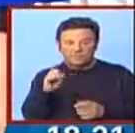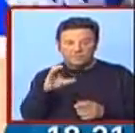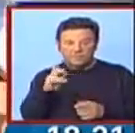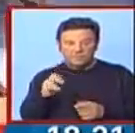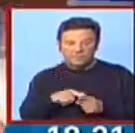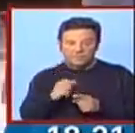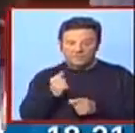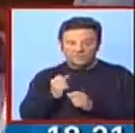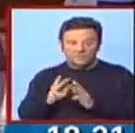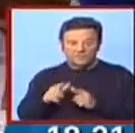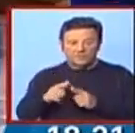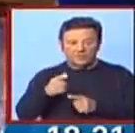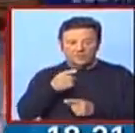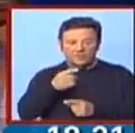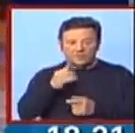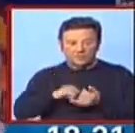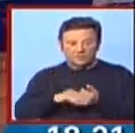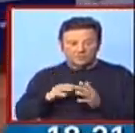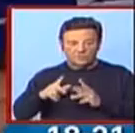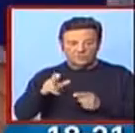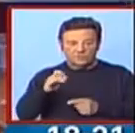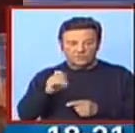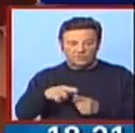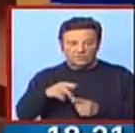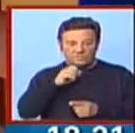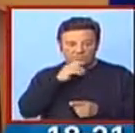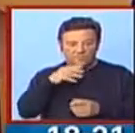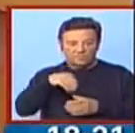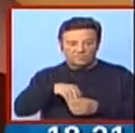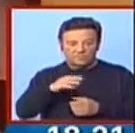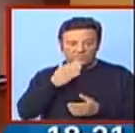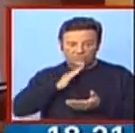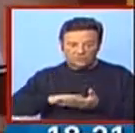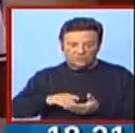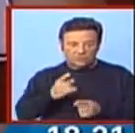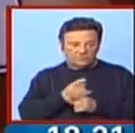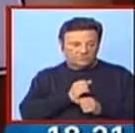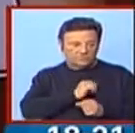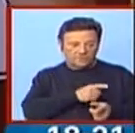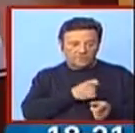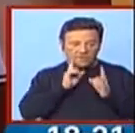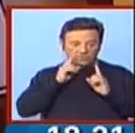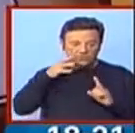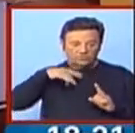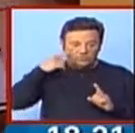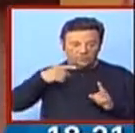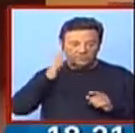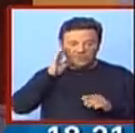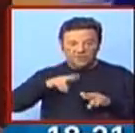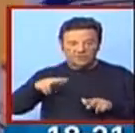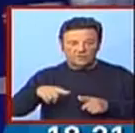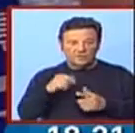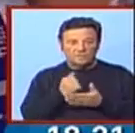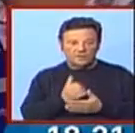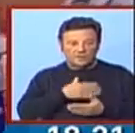de Desenvolvimento Regional Territórios do Coa e que pode abranger quatro setores: restauração, produtos endógenos, animação turística e alojamento. Uma marca que